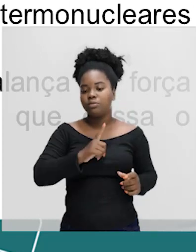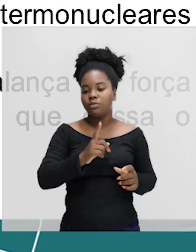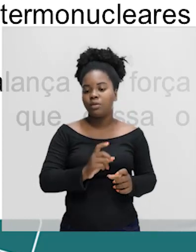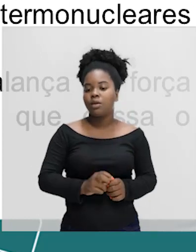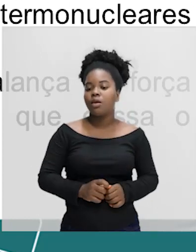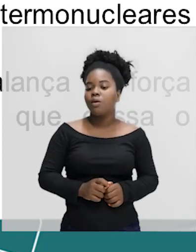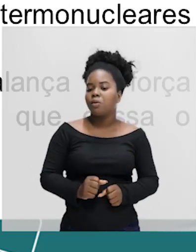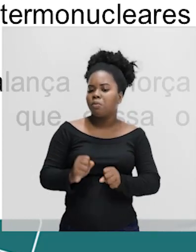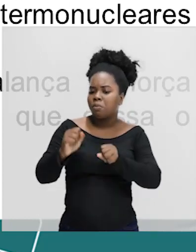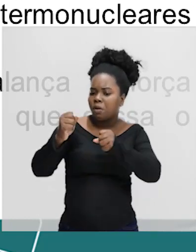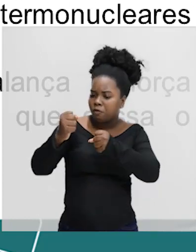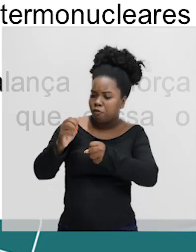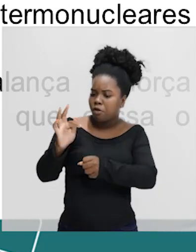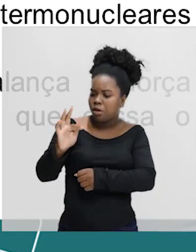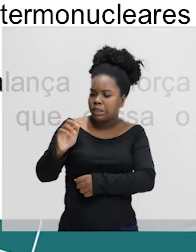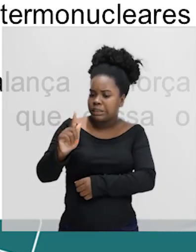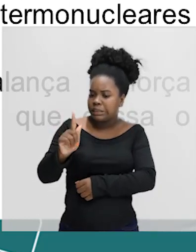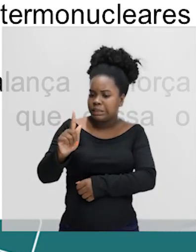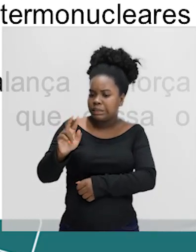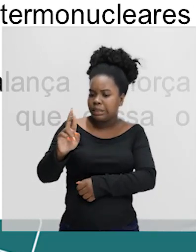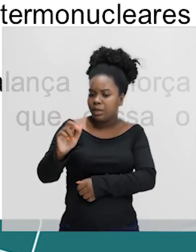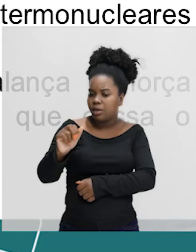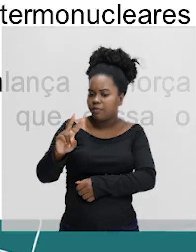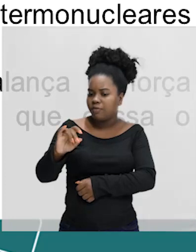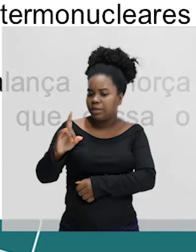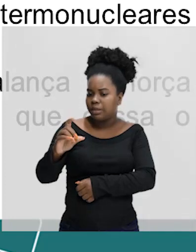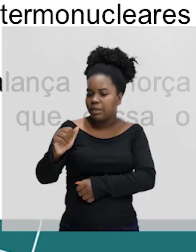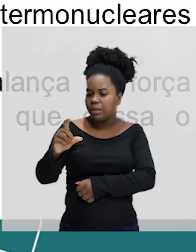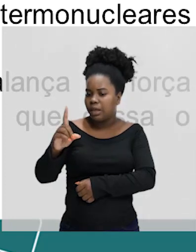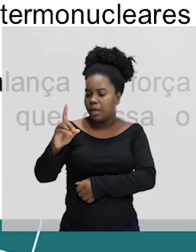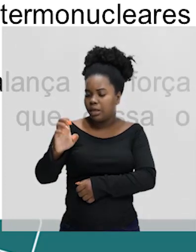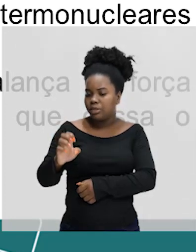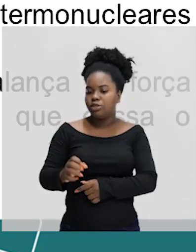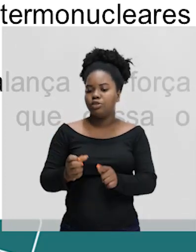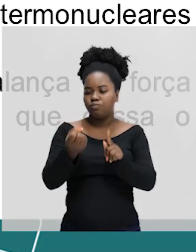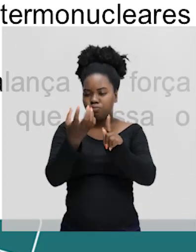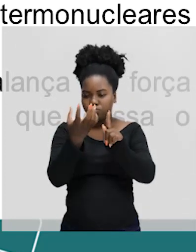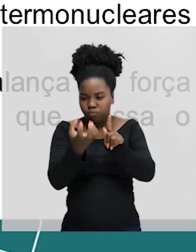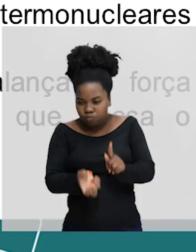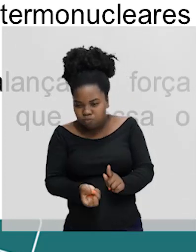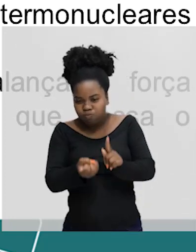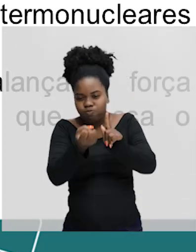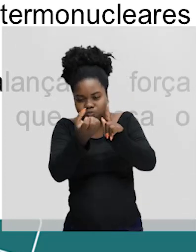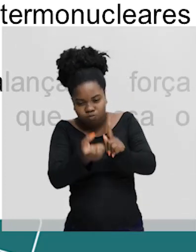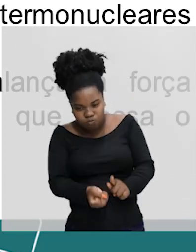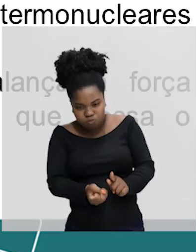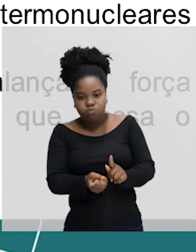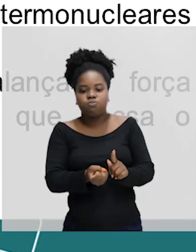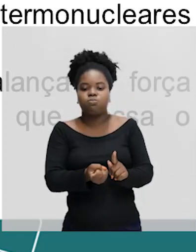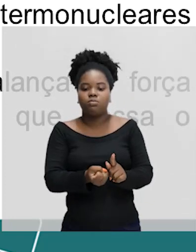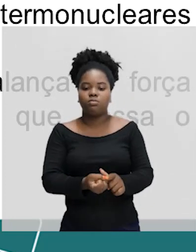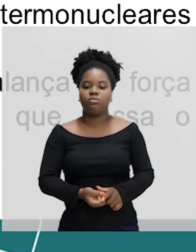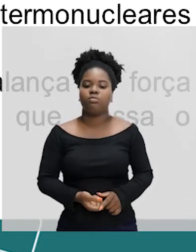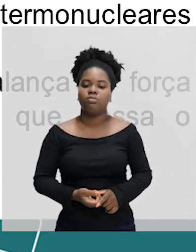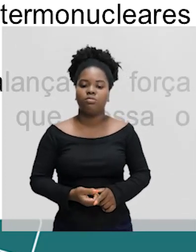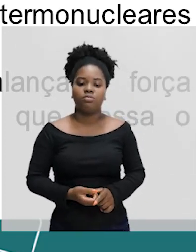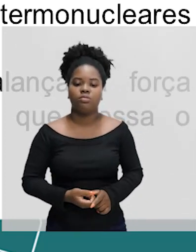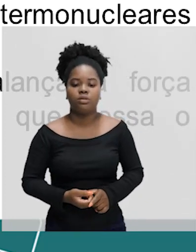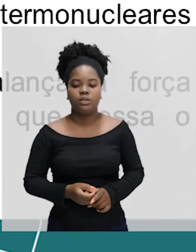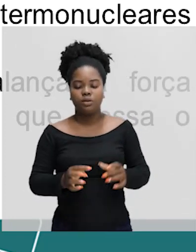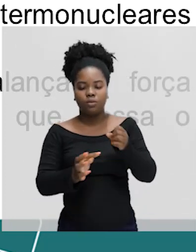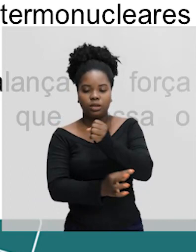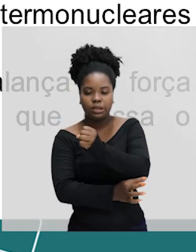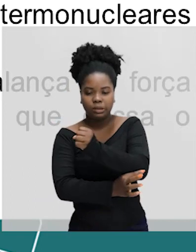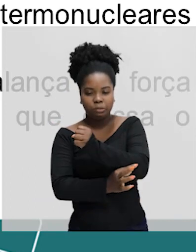gravitacional muito grande está fazendo com que todo esse gás ele seja comprimido ali, a temperatura e a pressão aumentam,